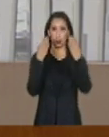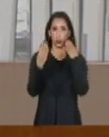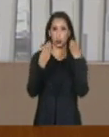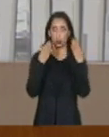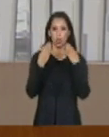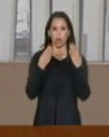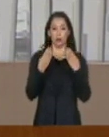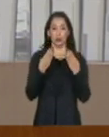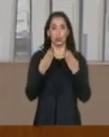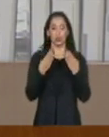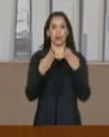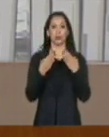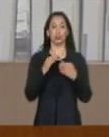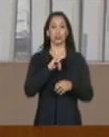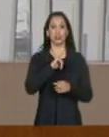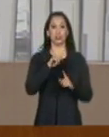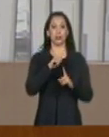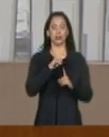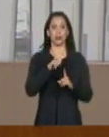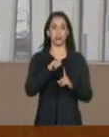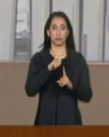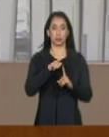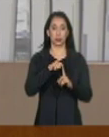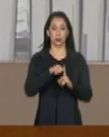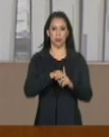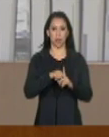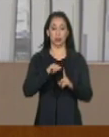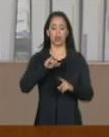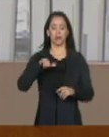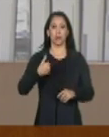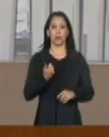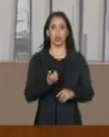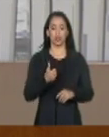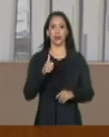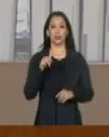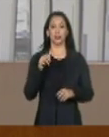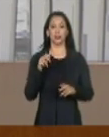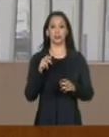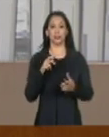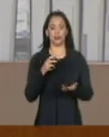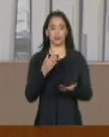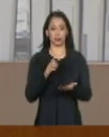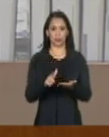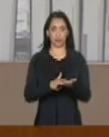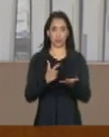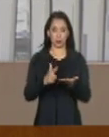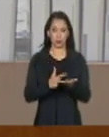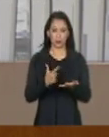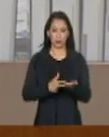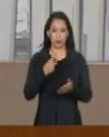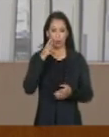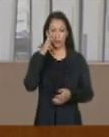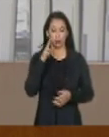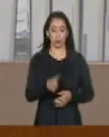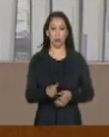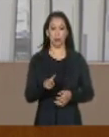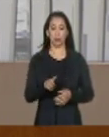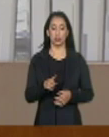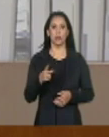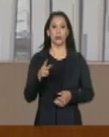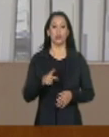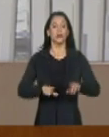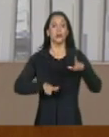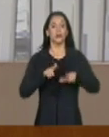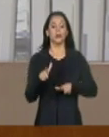de 2019, ou psicológico. Criado à época pela Prefeitura com o nome Acolhe Saúde, o serviço chegou a fazer